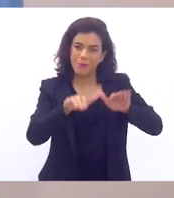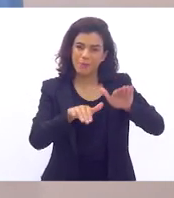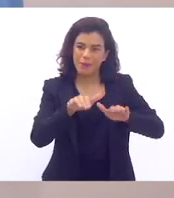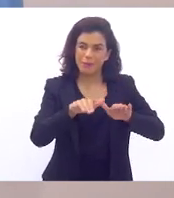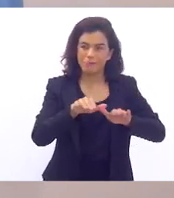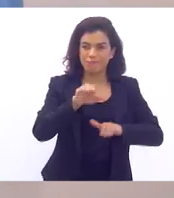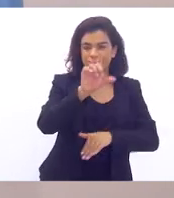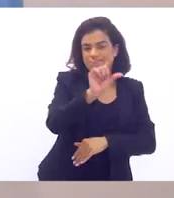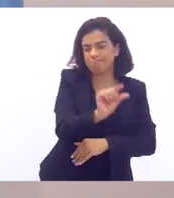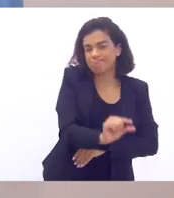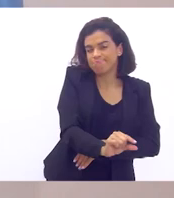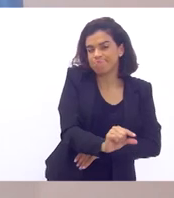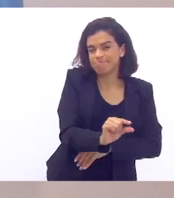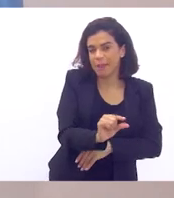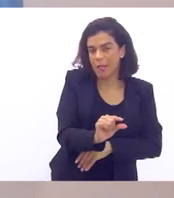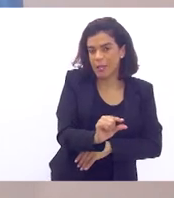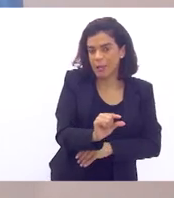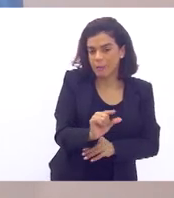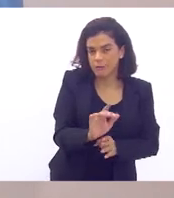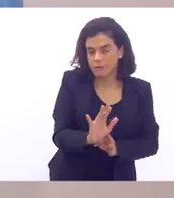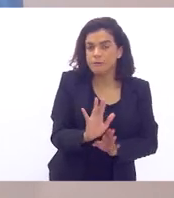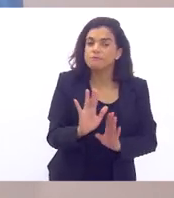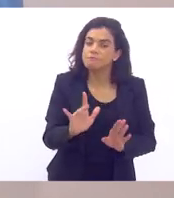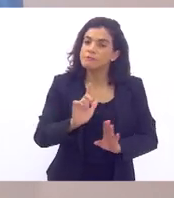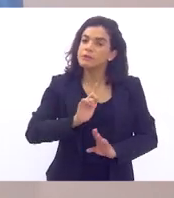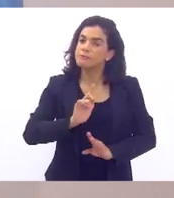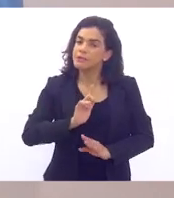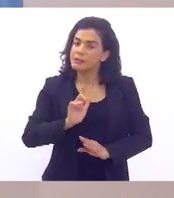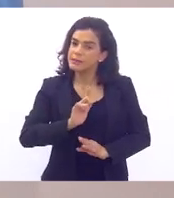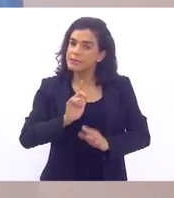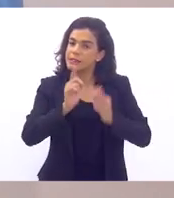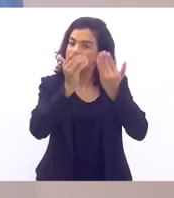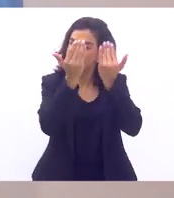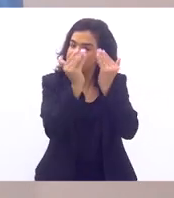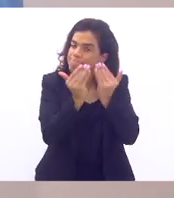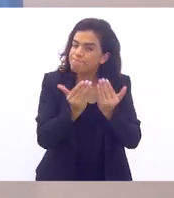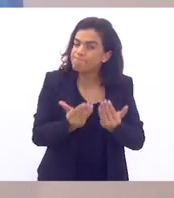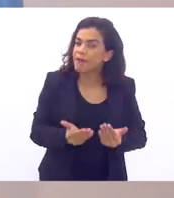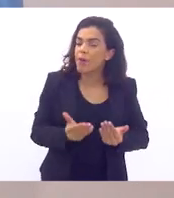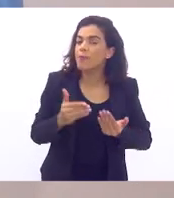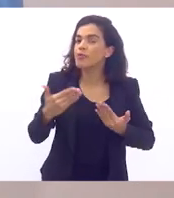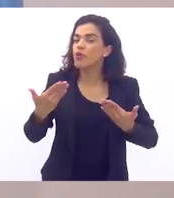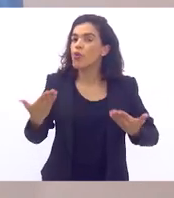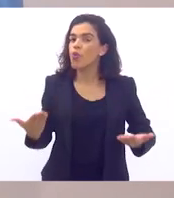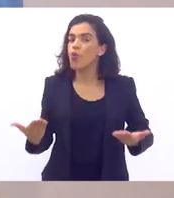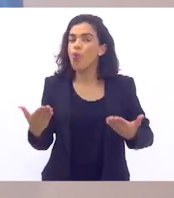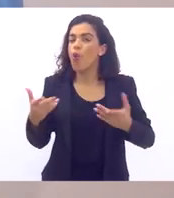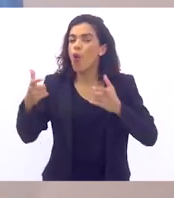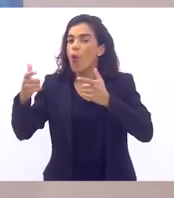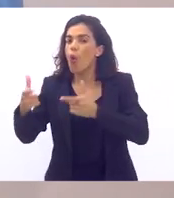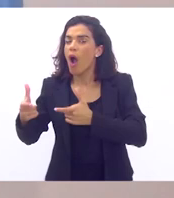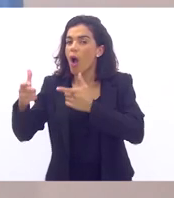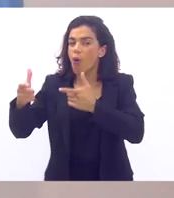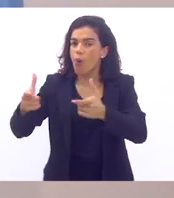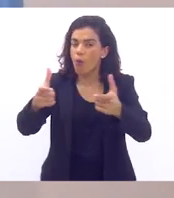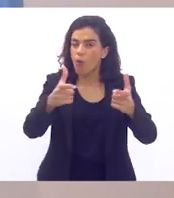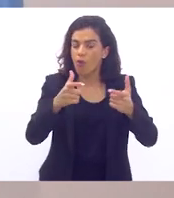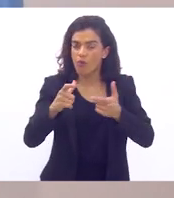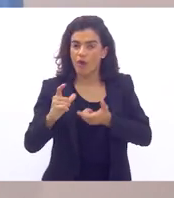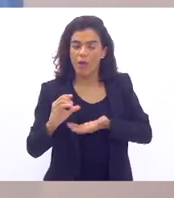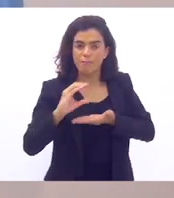ínfima Mas ela precisa ter um apontamento de que fonte vai custear mesmo que não seja uma despesa tão grande